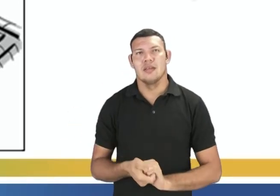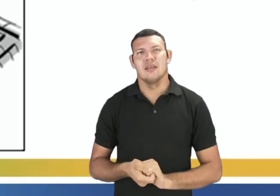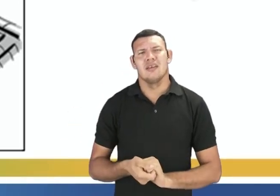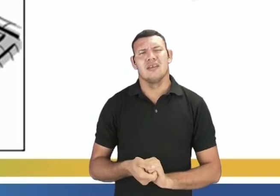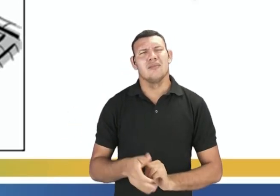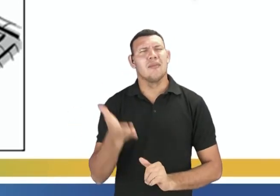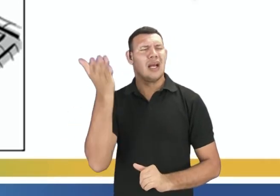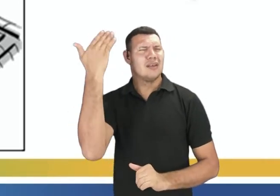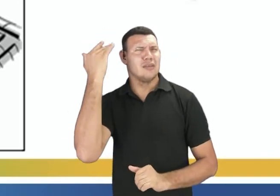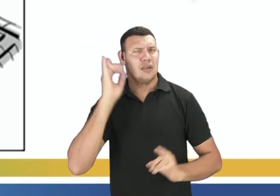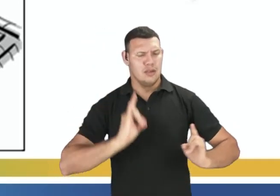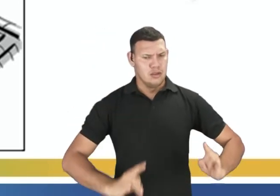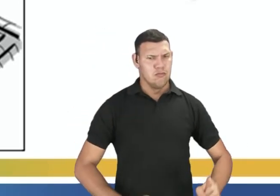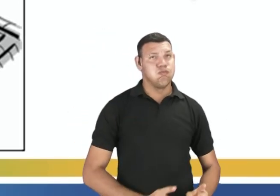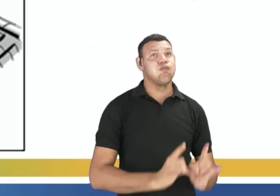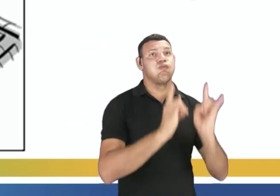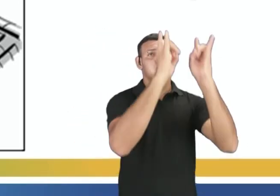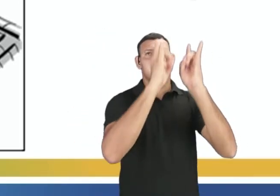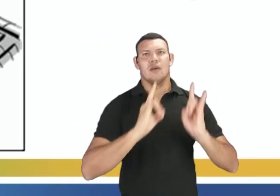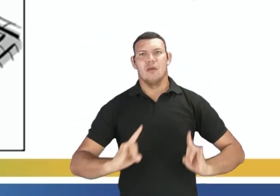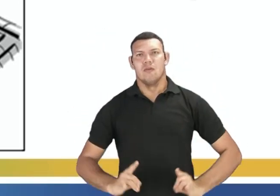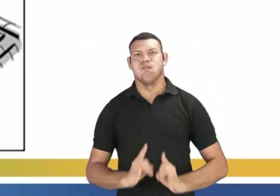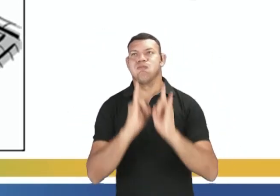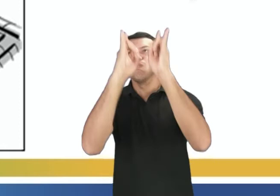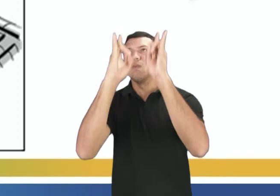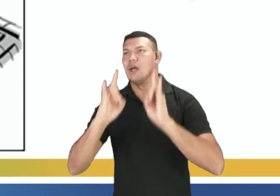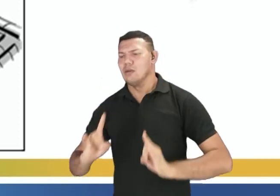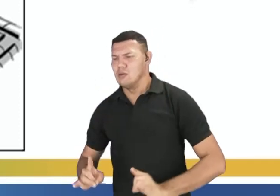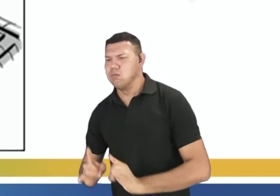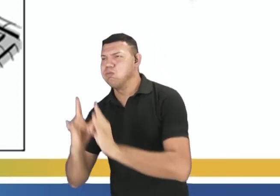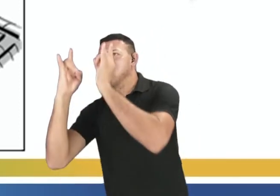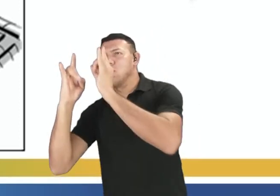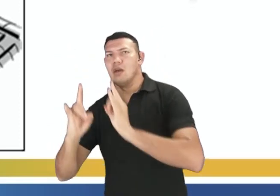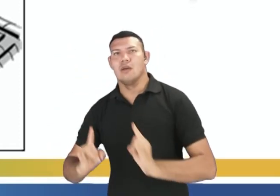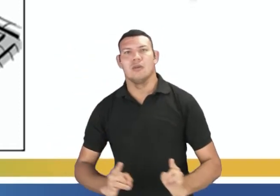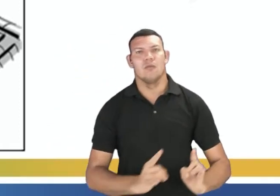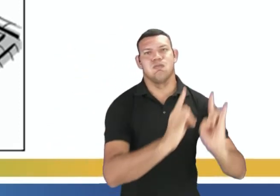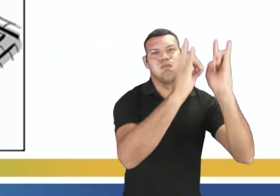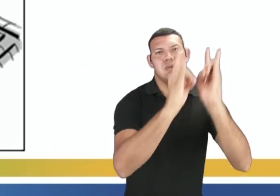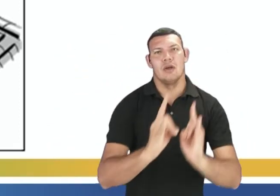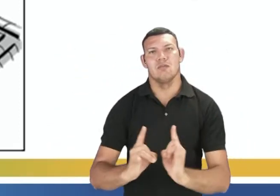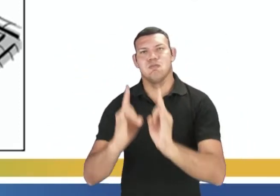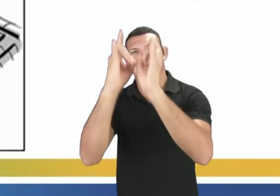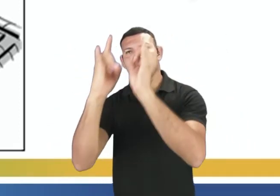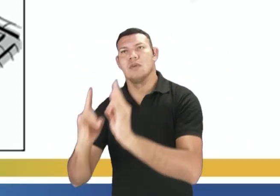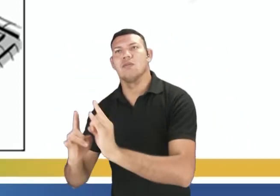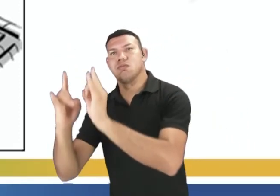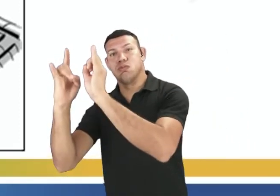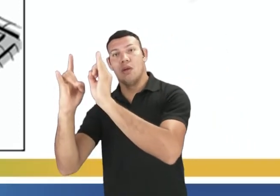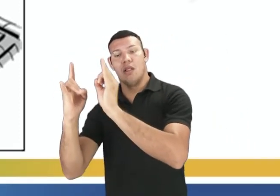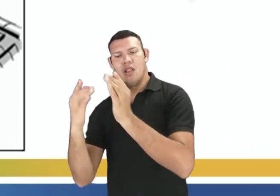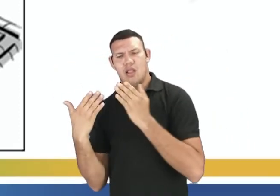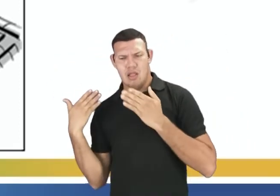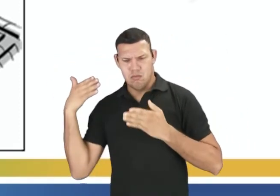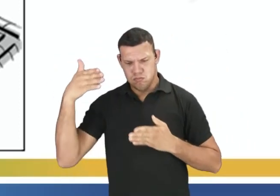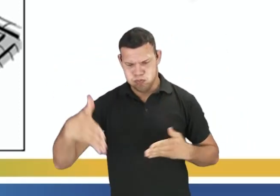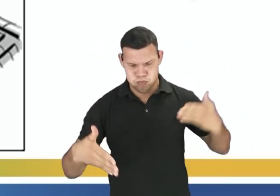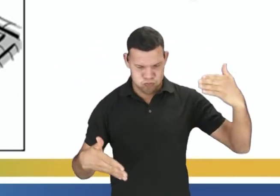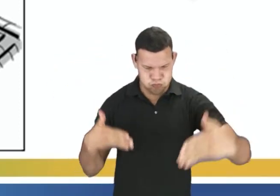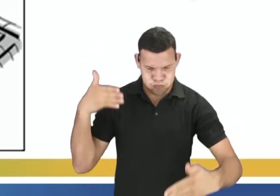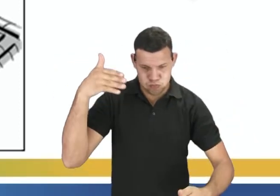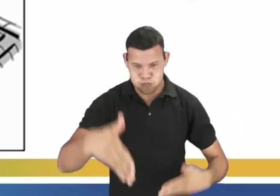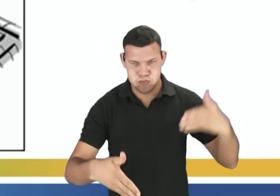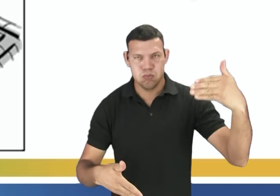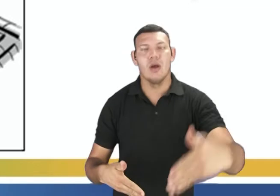esses prédios, os arranha-céu da cidade, nos grandes edifícios, né? Então com a chegada de várias populações ocasionada pelo